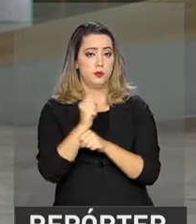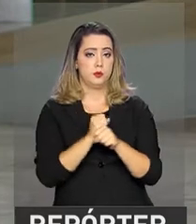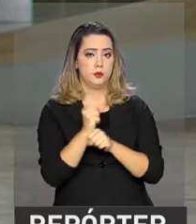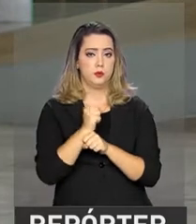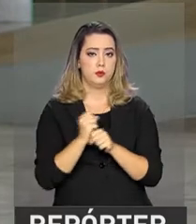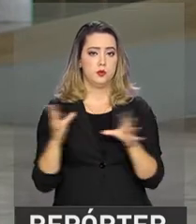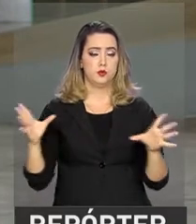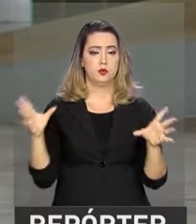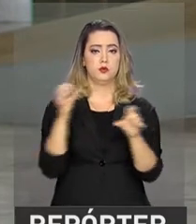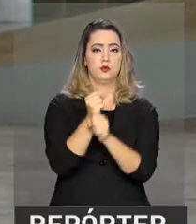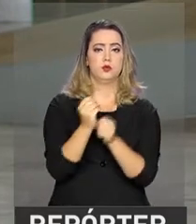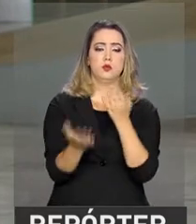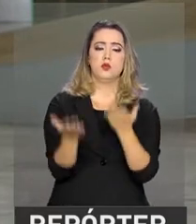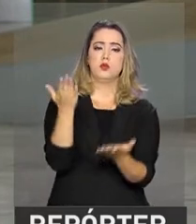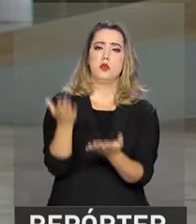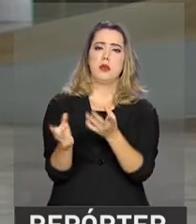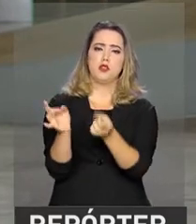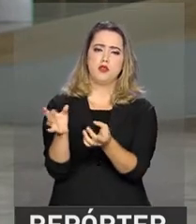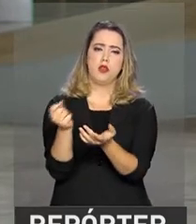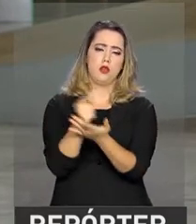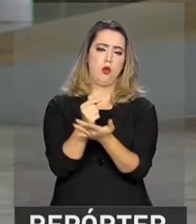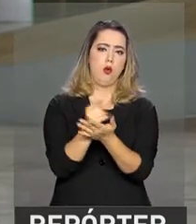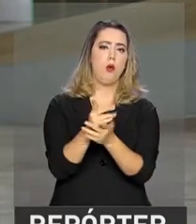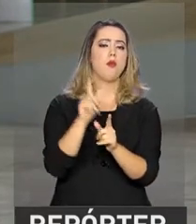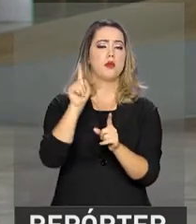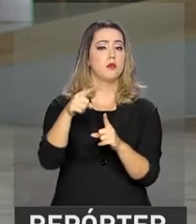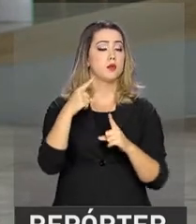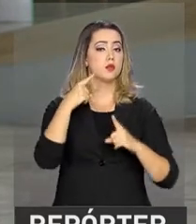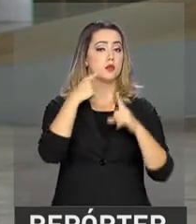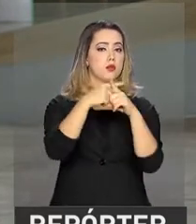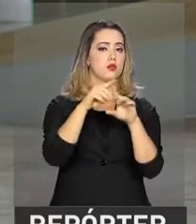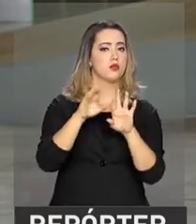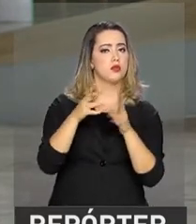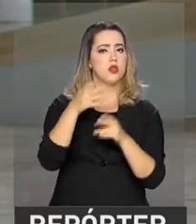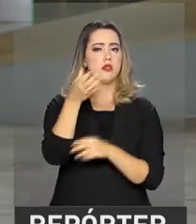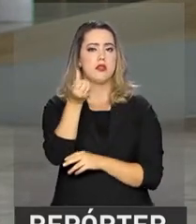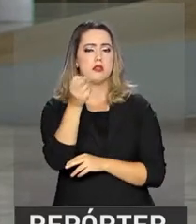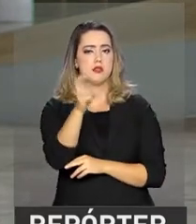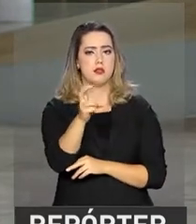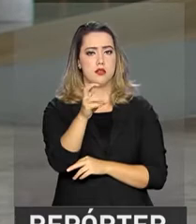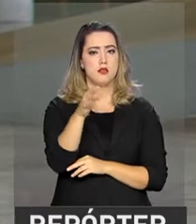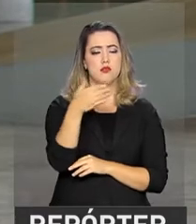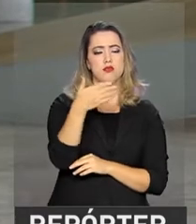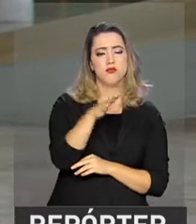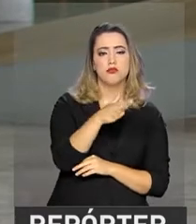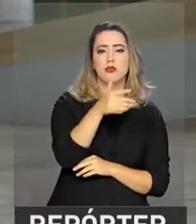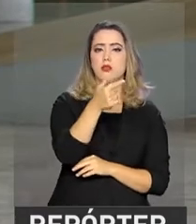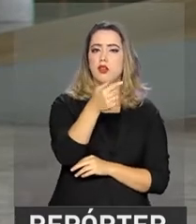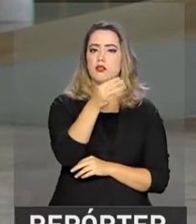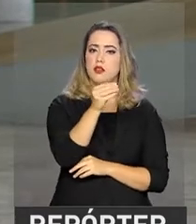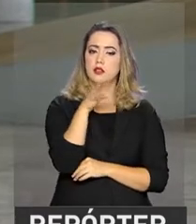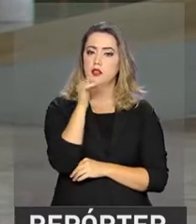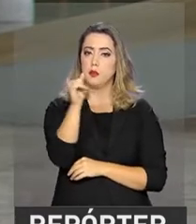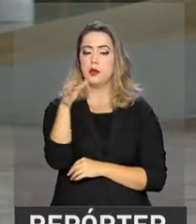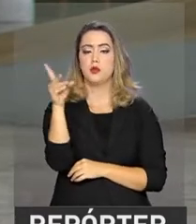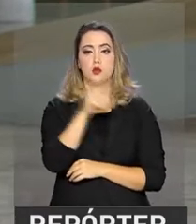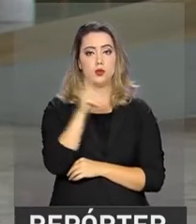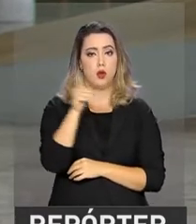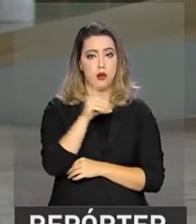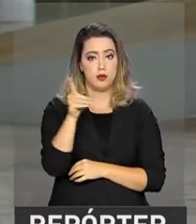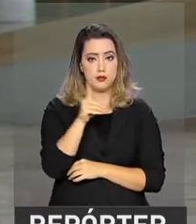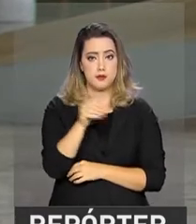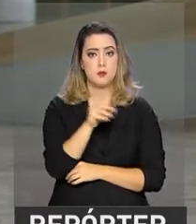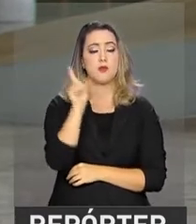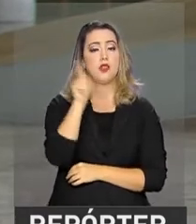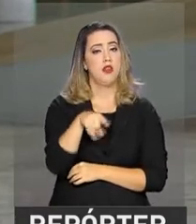o saldo da balança comercial brasileira seja positivo e varia entre 65 e 70 bilhões de dólares é